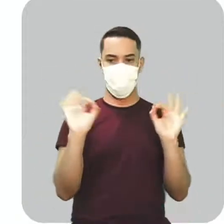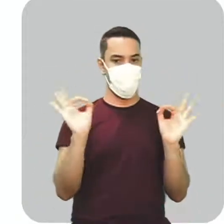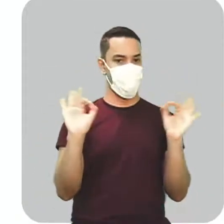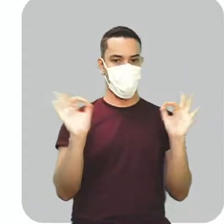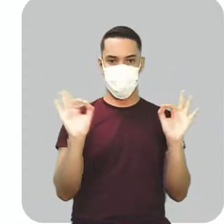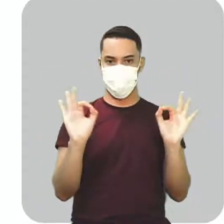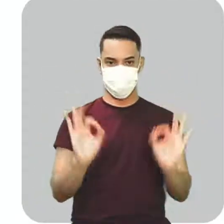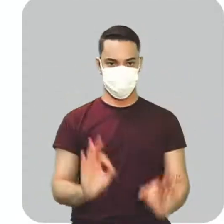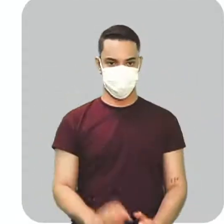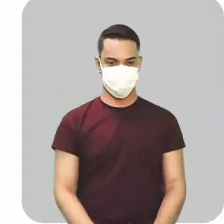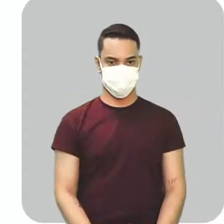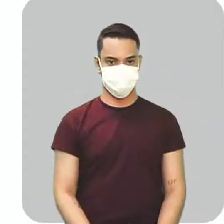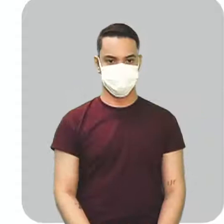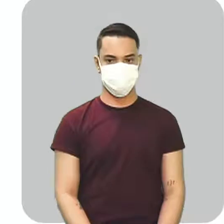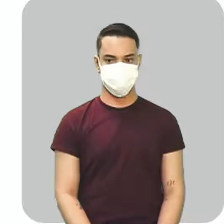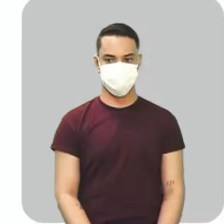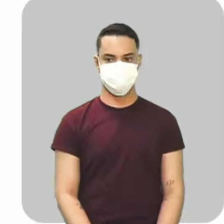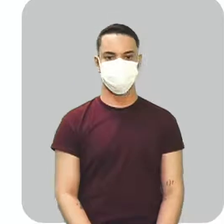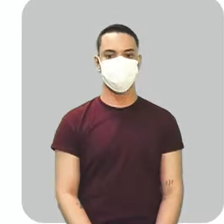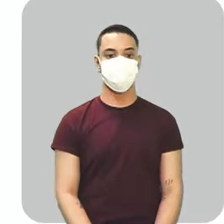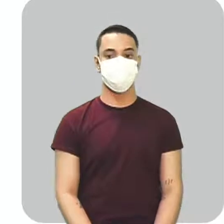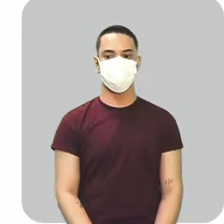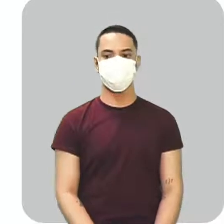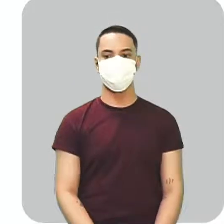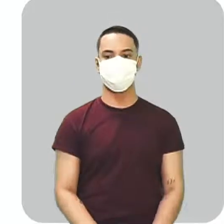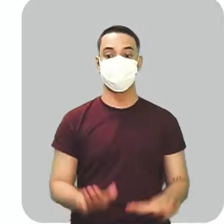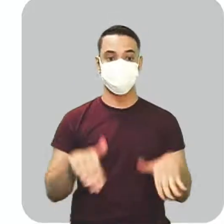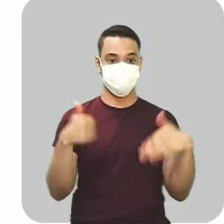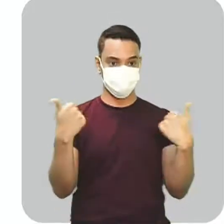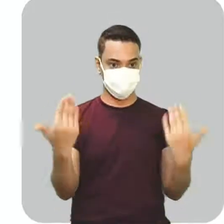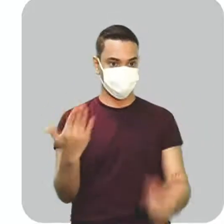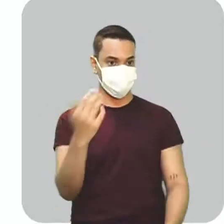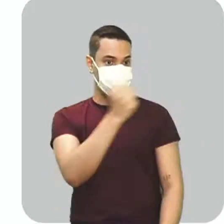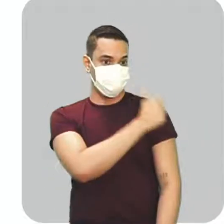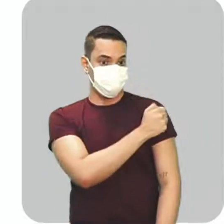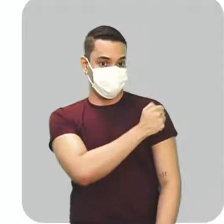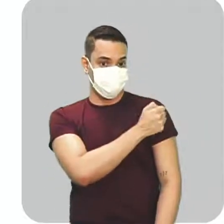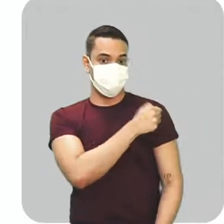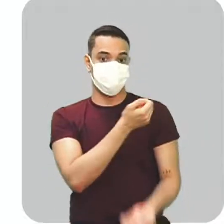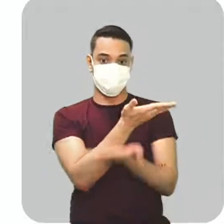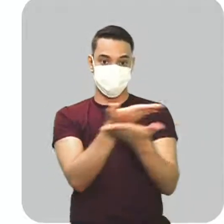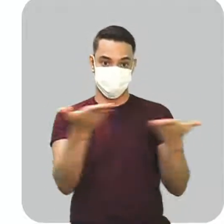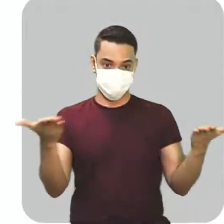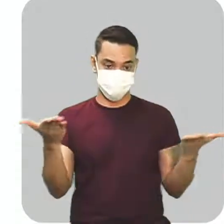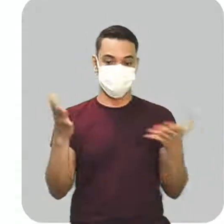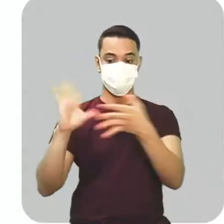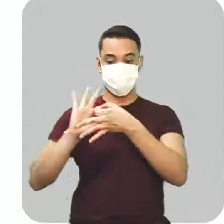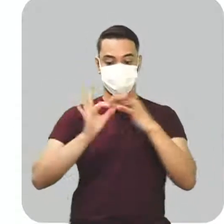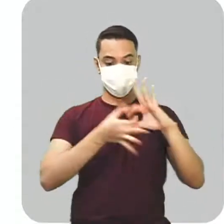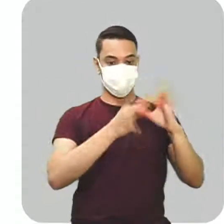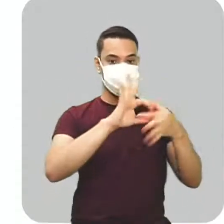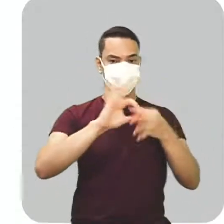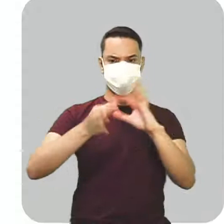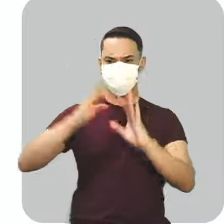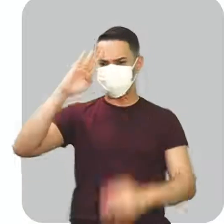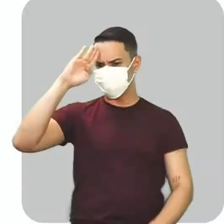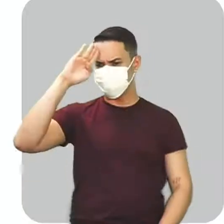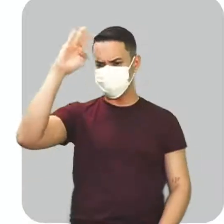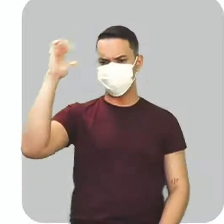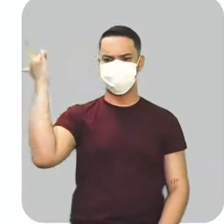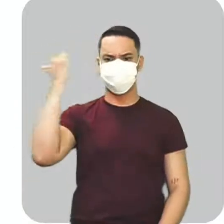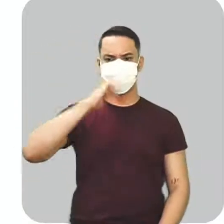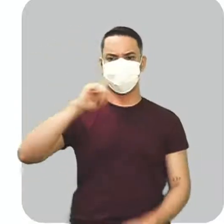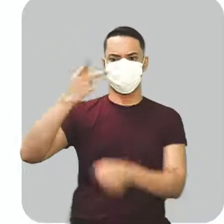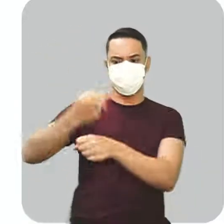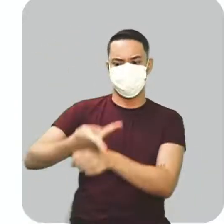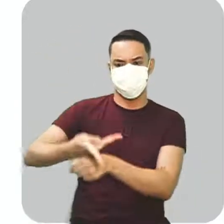tem vírgula. Os alunos que se destacaram nas Olimpíadas foram